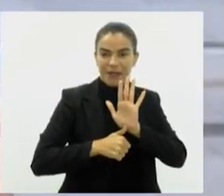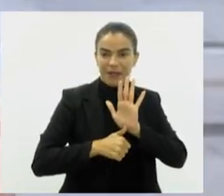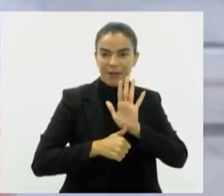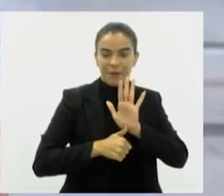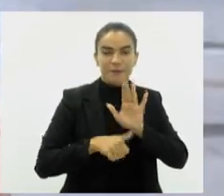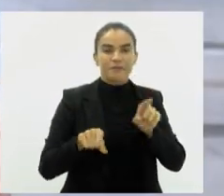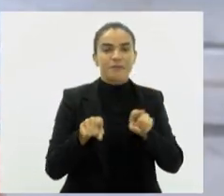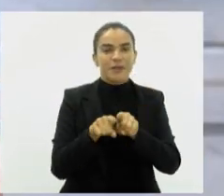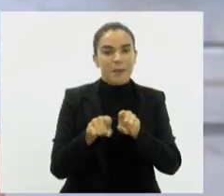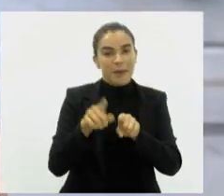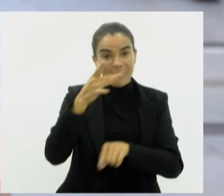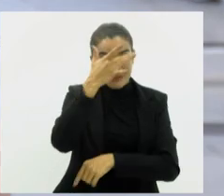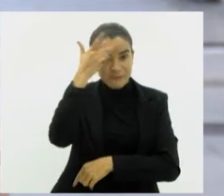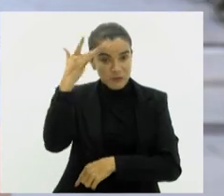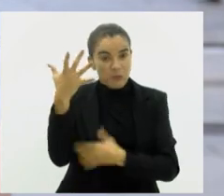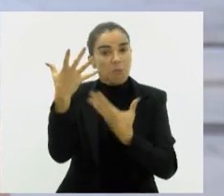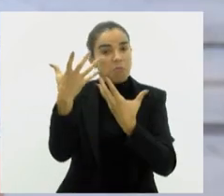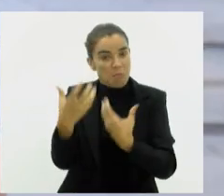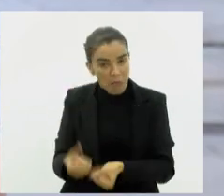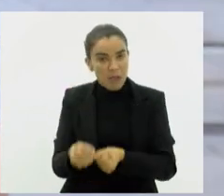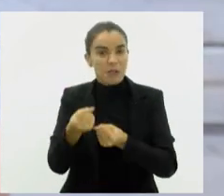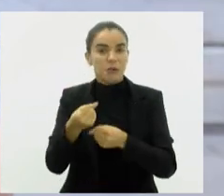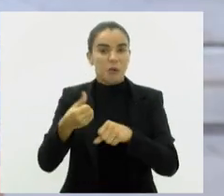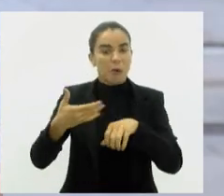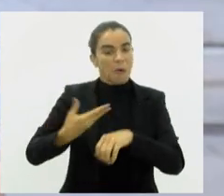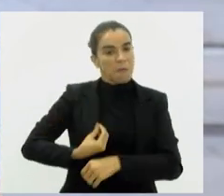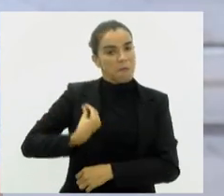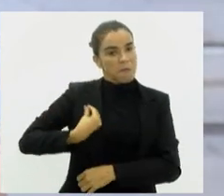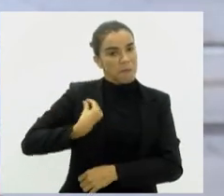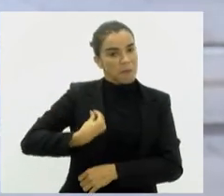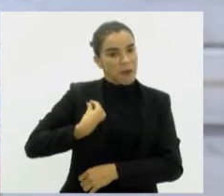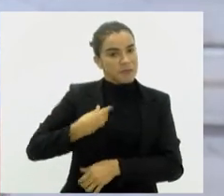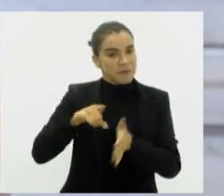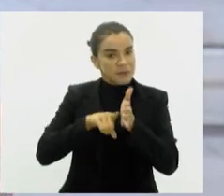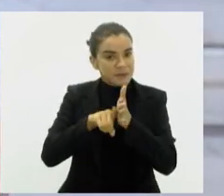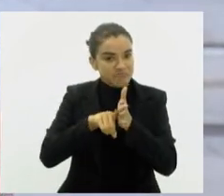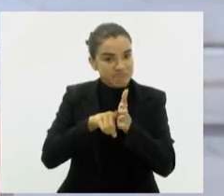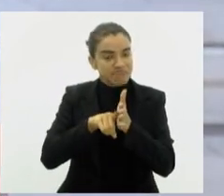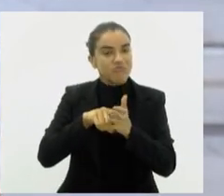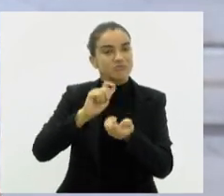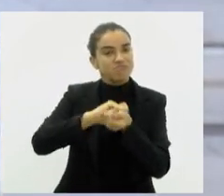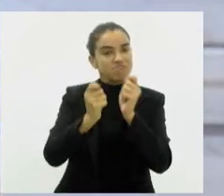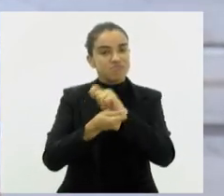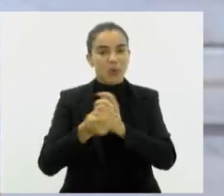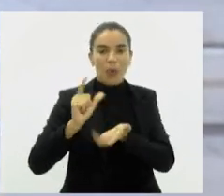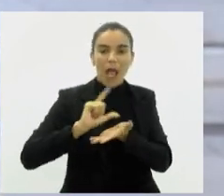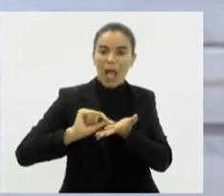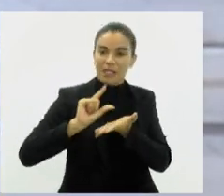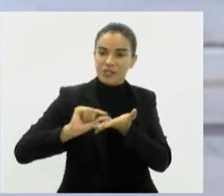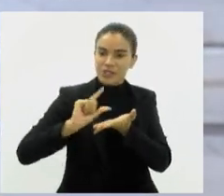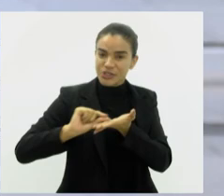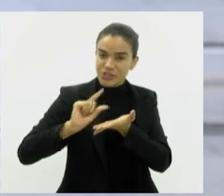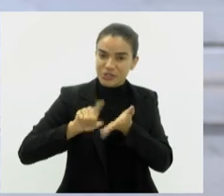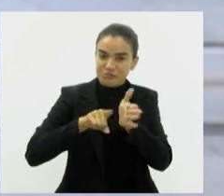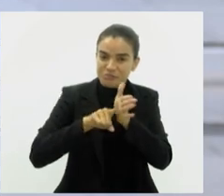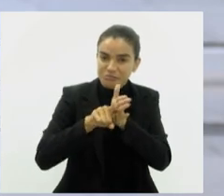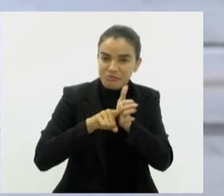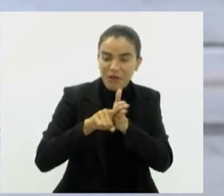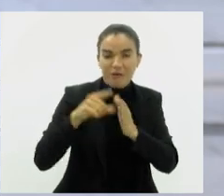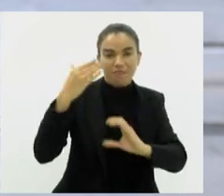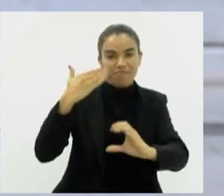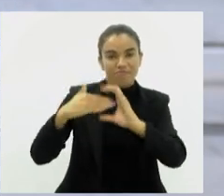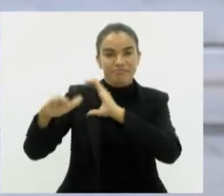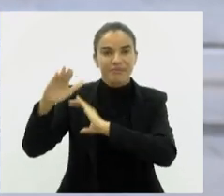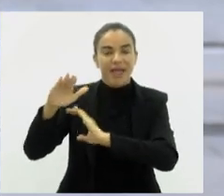E nossos pacientes aceitaram participar. E esse trabalho, inclusive, se tornou um artigo que foi enviado para a